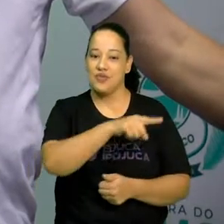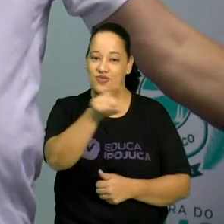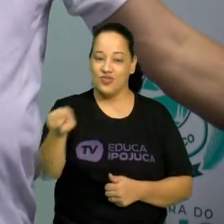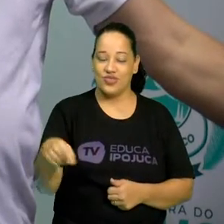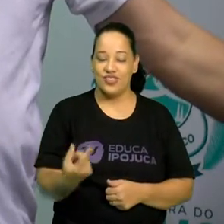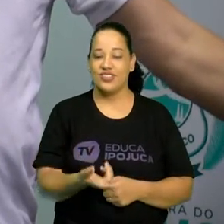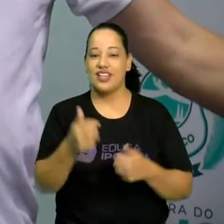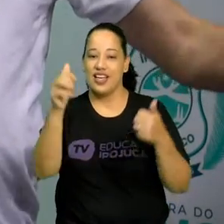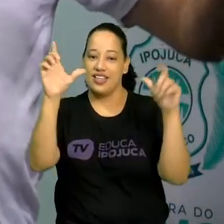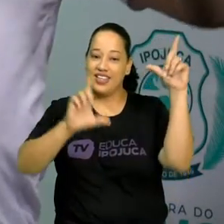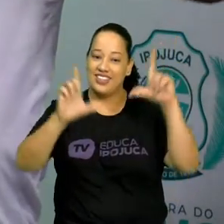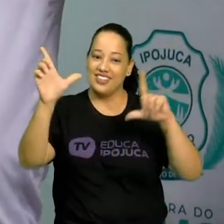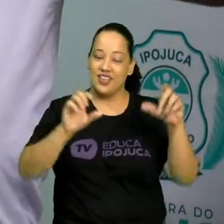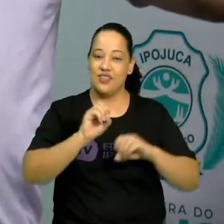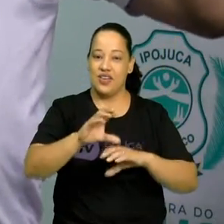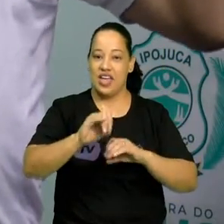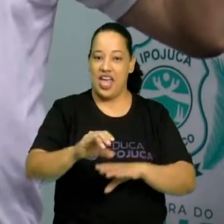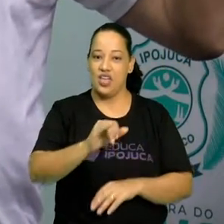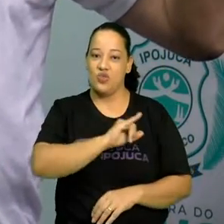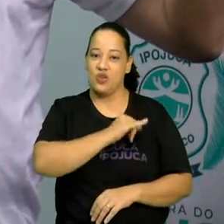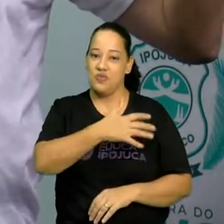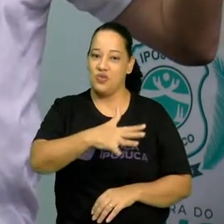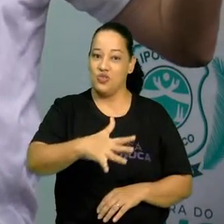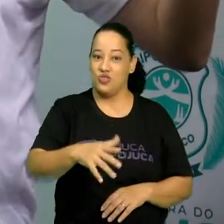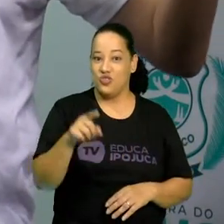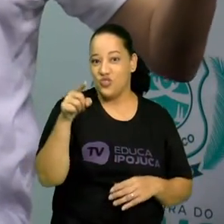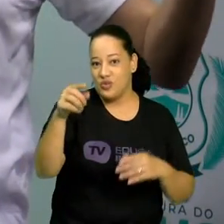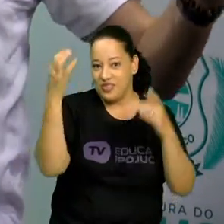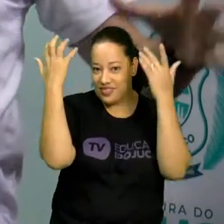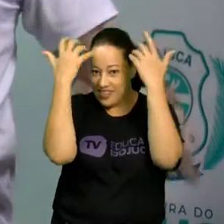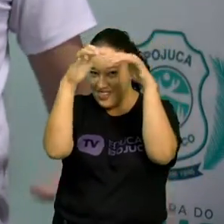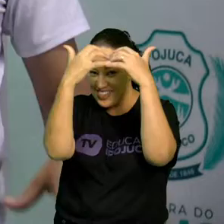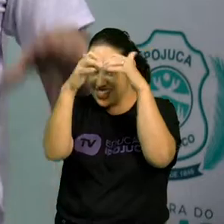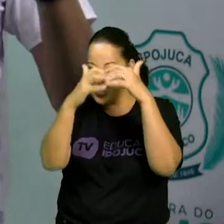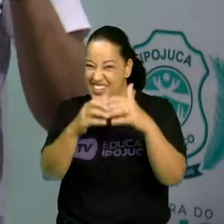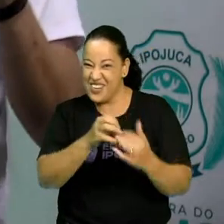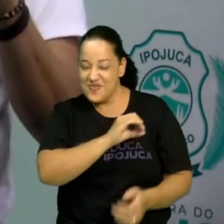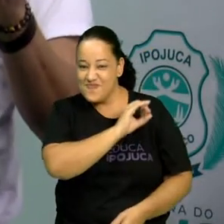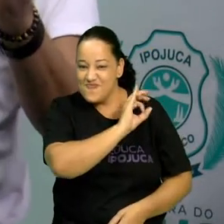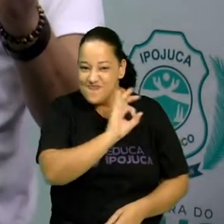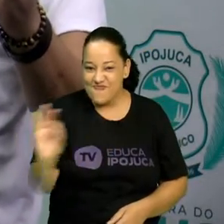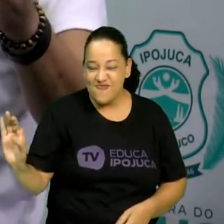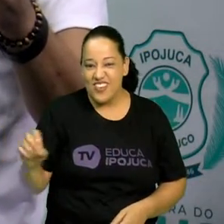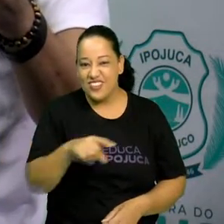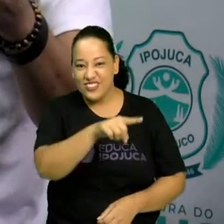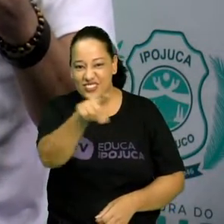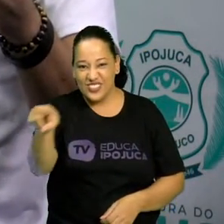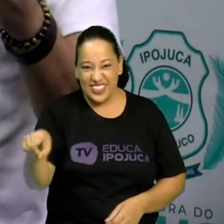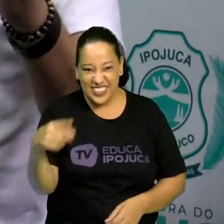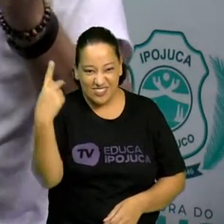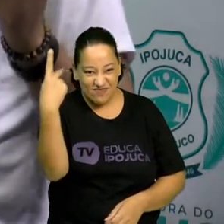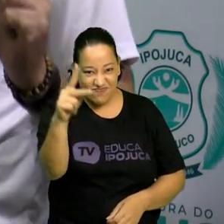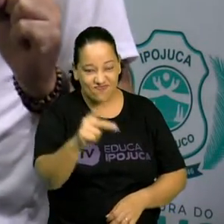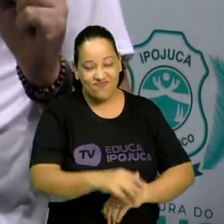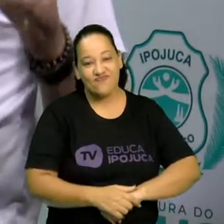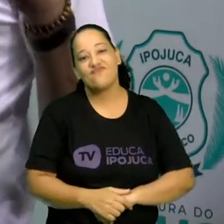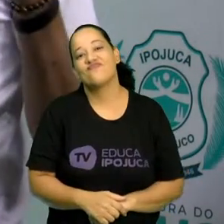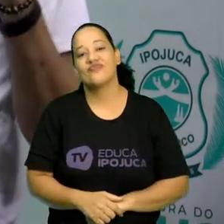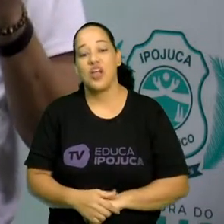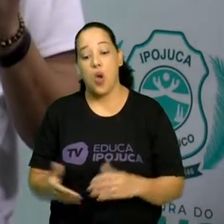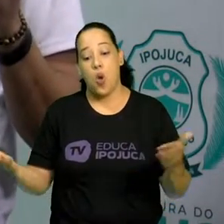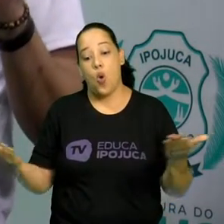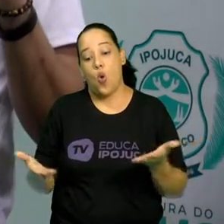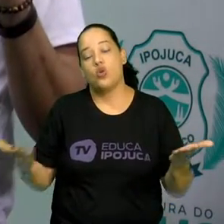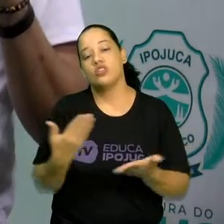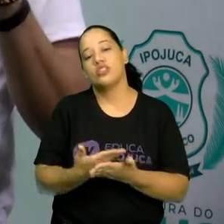Ipojuca, aquecendo esses cérebros maravilhosos que são os de vocês. E hoje, na